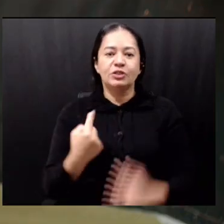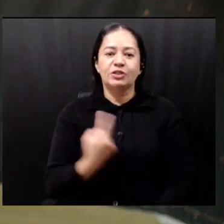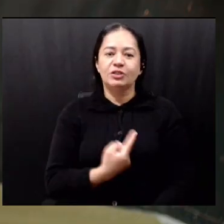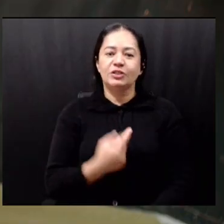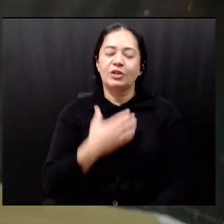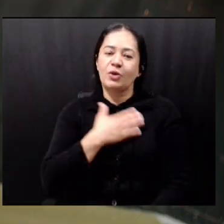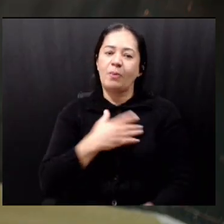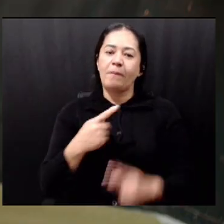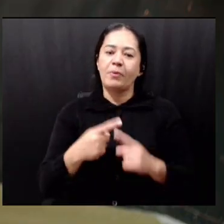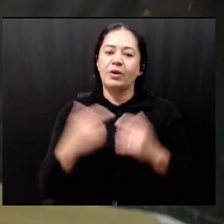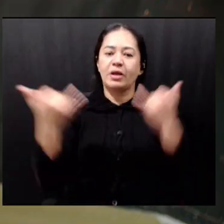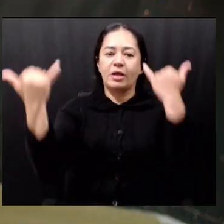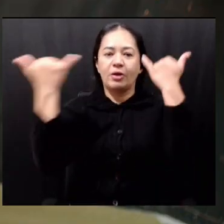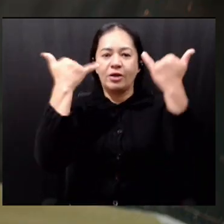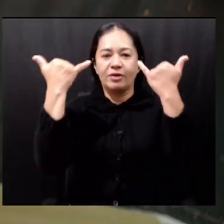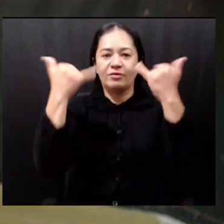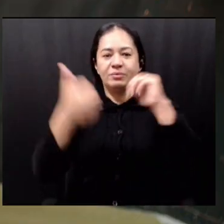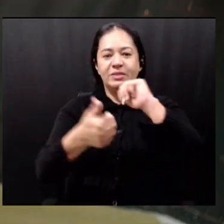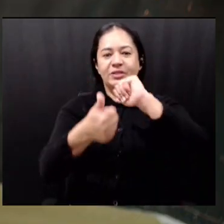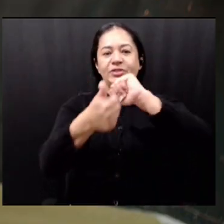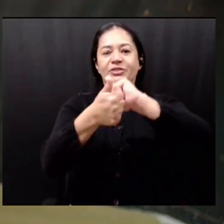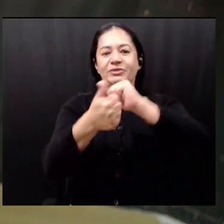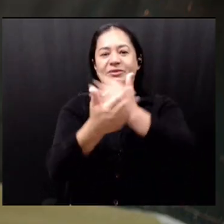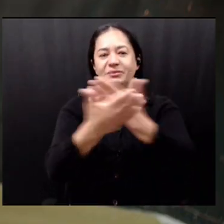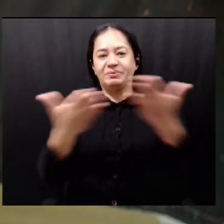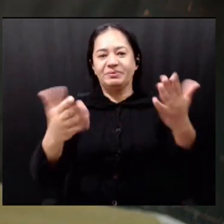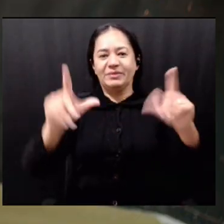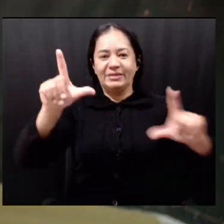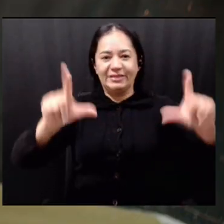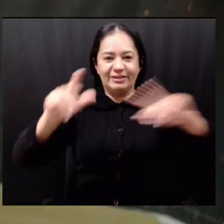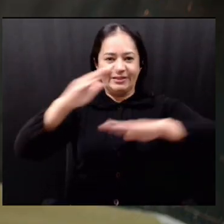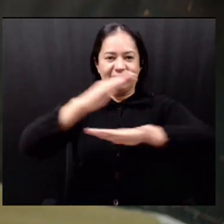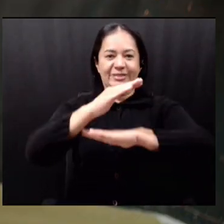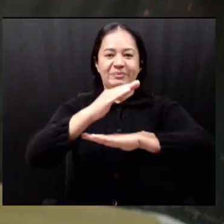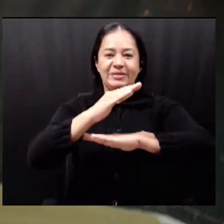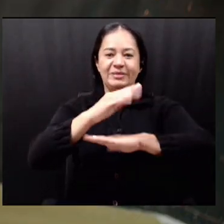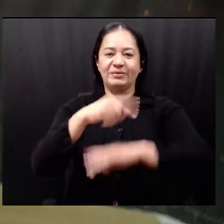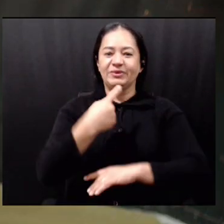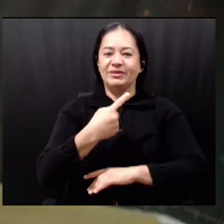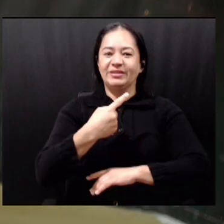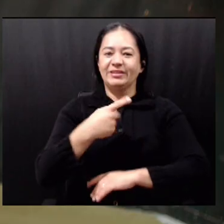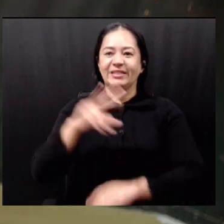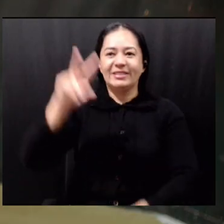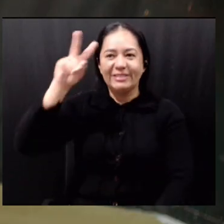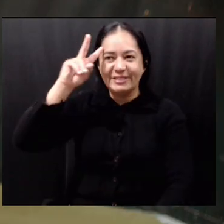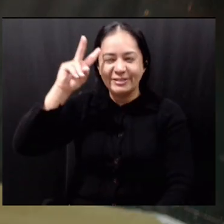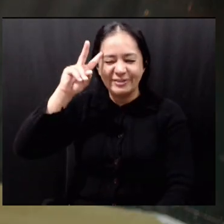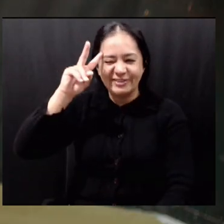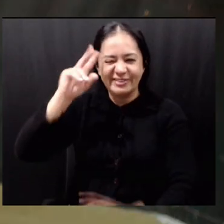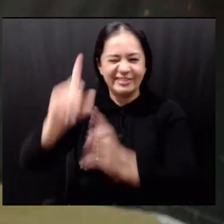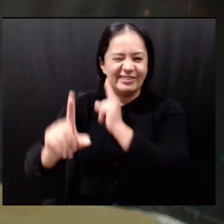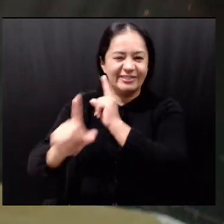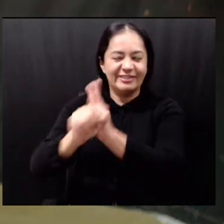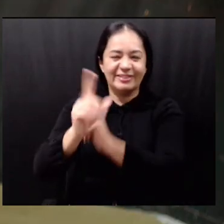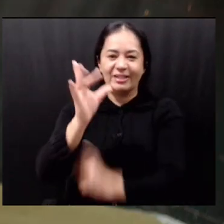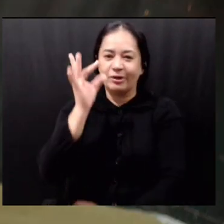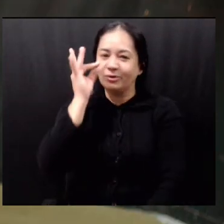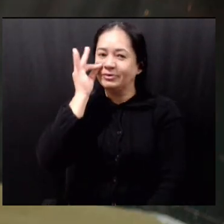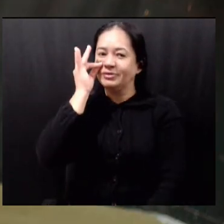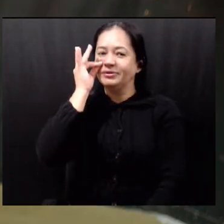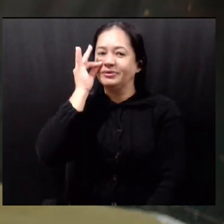informação de qualidade para você. TV Câmara Campinas, a gente se vê na segunda-feira, se Deus quiser, ao vivo,